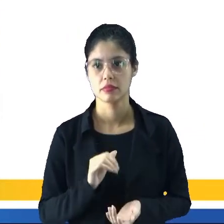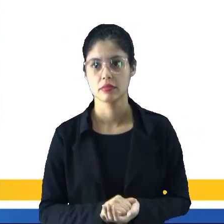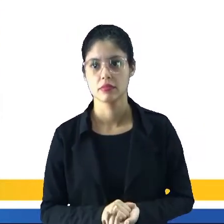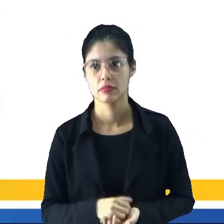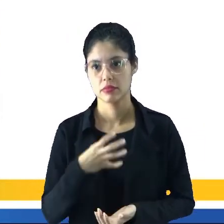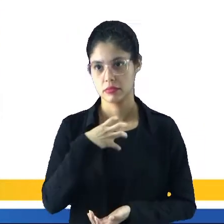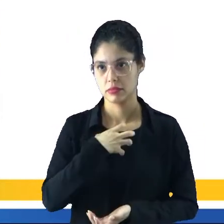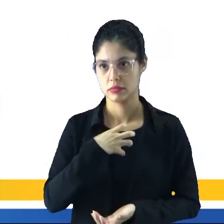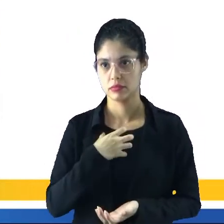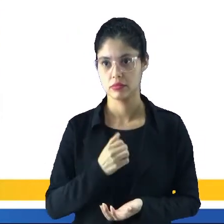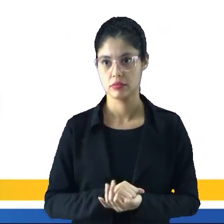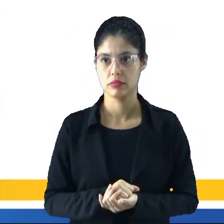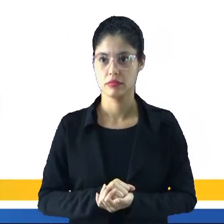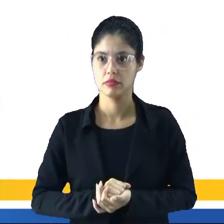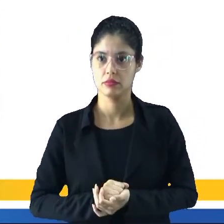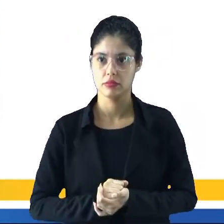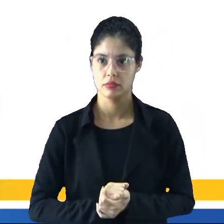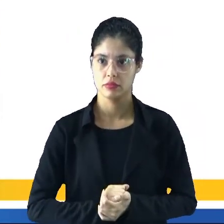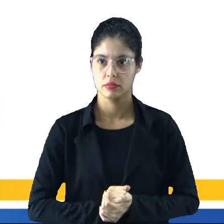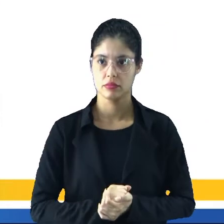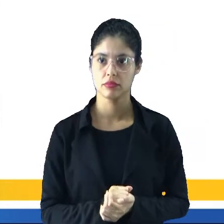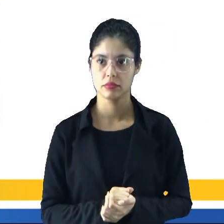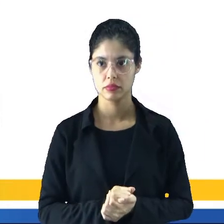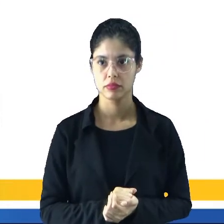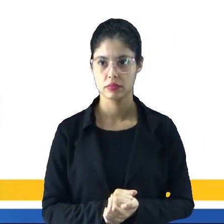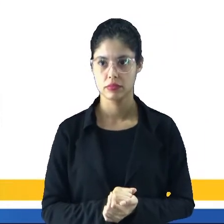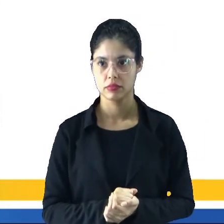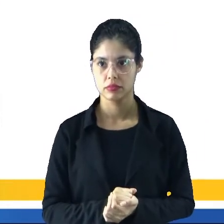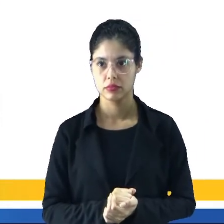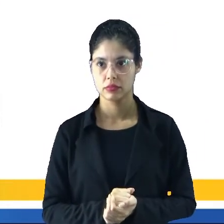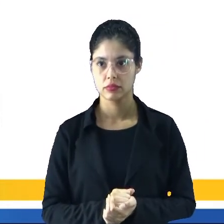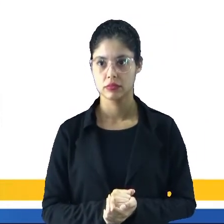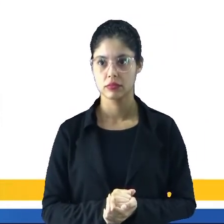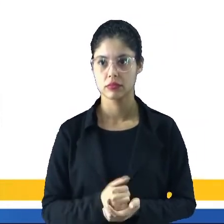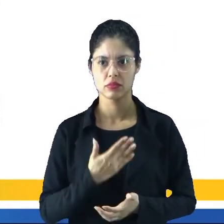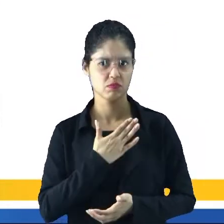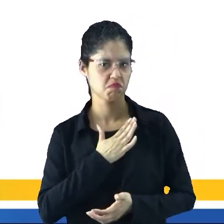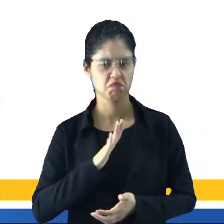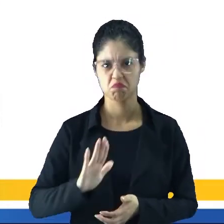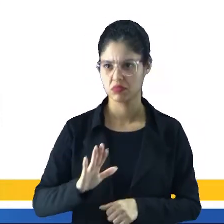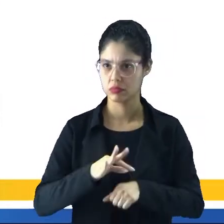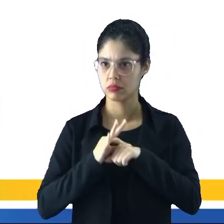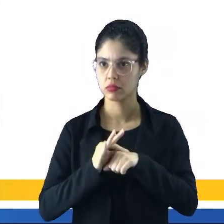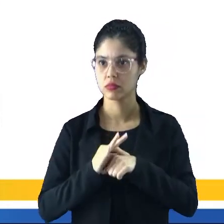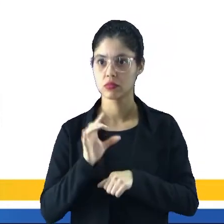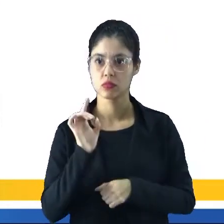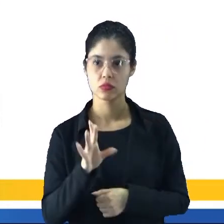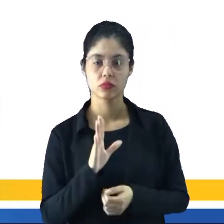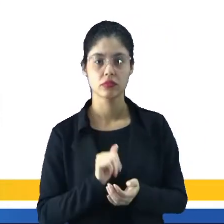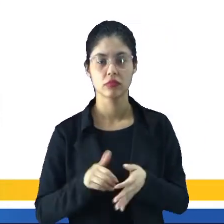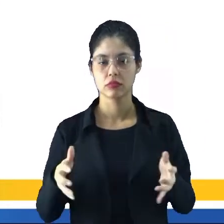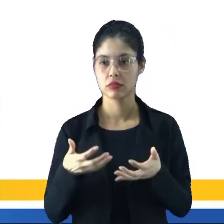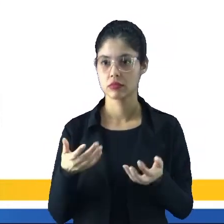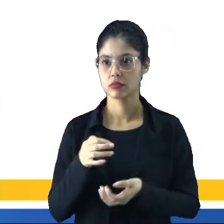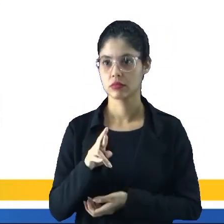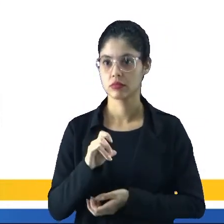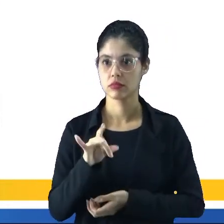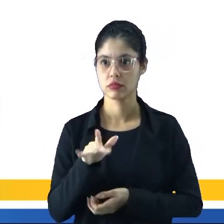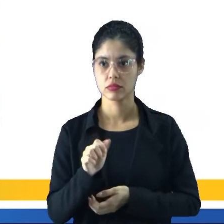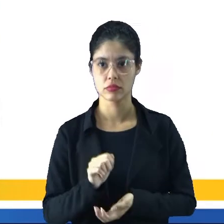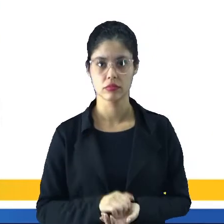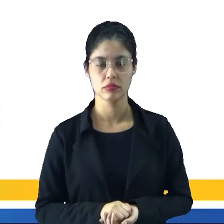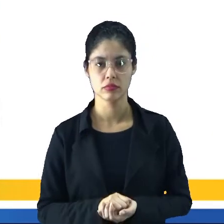ter esse sentido. I don't do meat. I'm vegetarian. Eu não como carne, eu sou